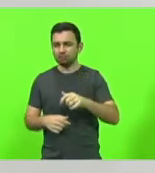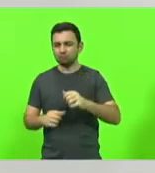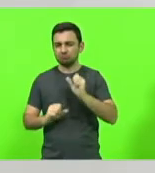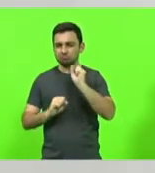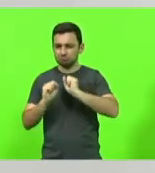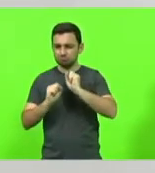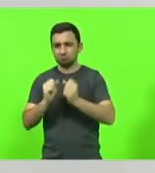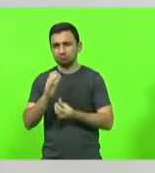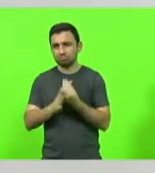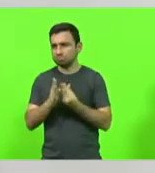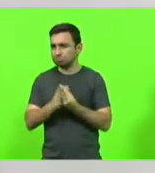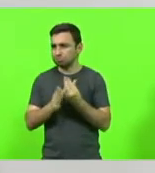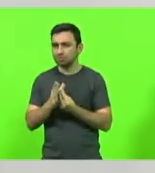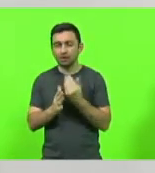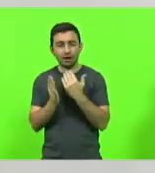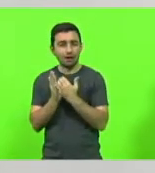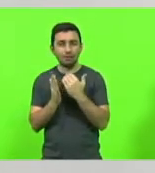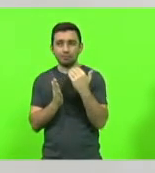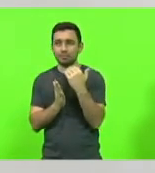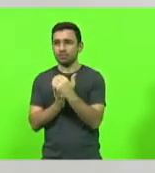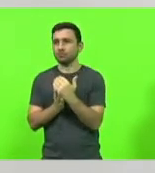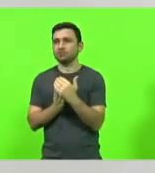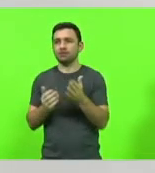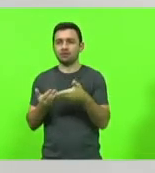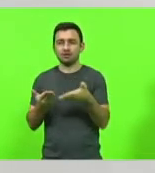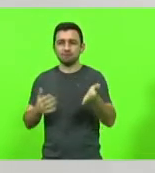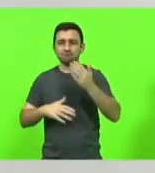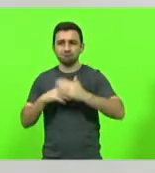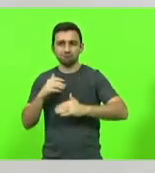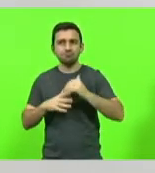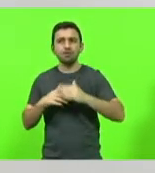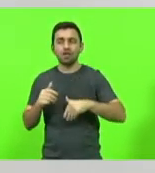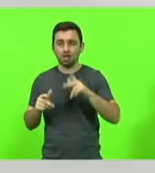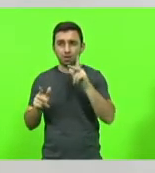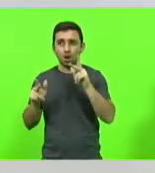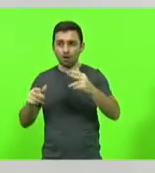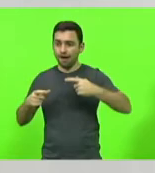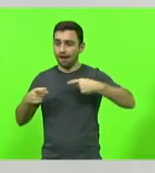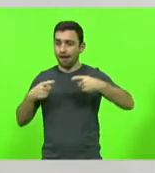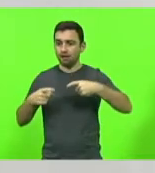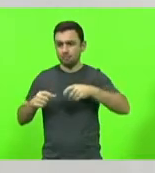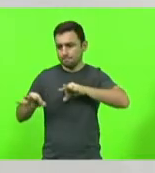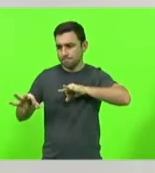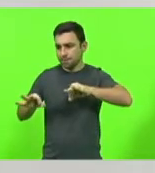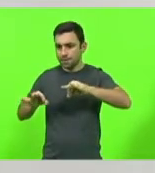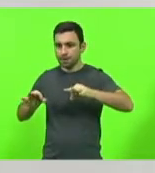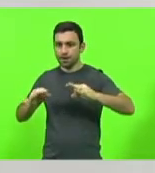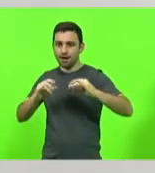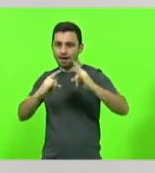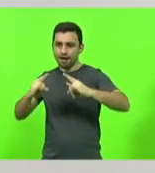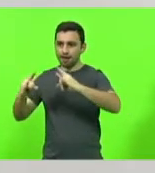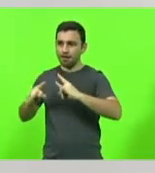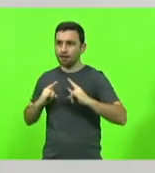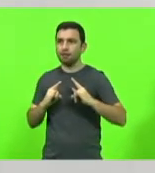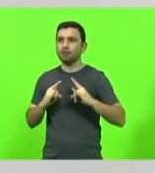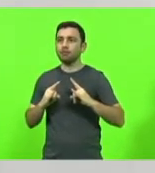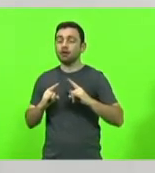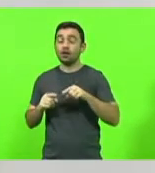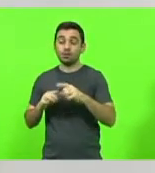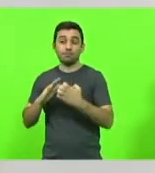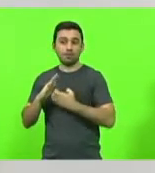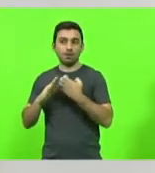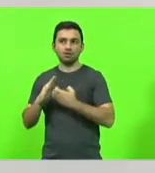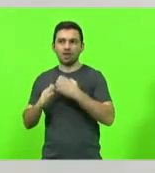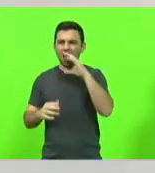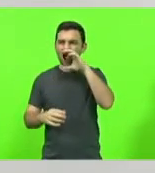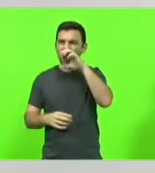acontecer. Uma operação verdadeiramente de guerra foi montada e a empresa colocou em produção, em menos de 30